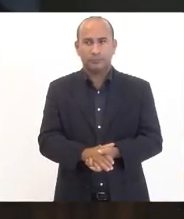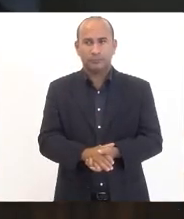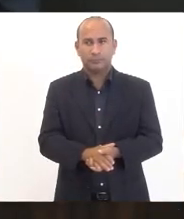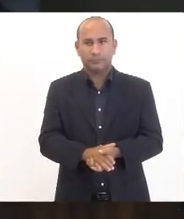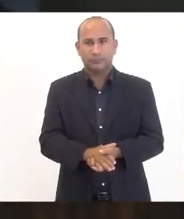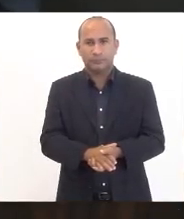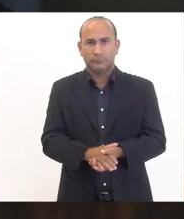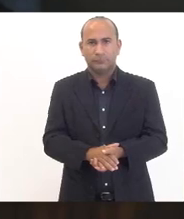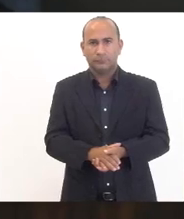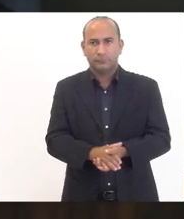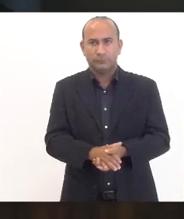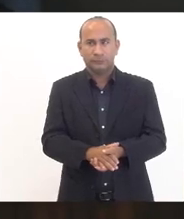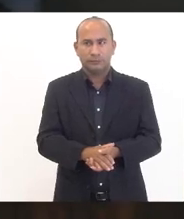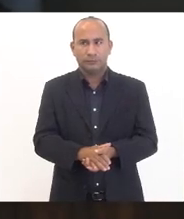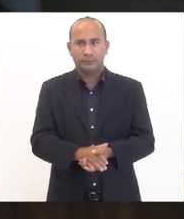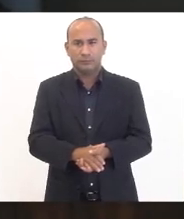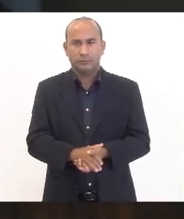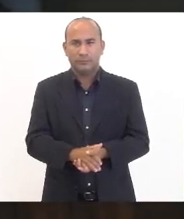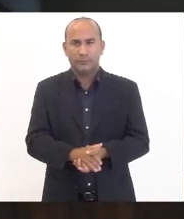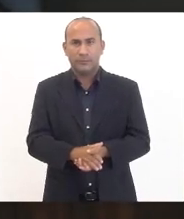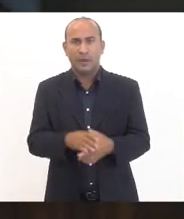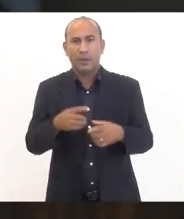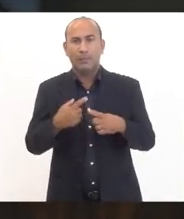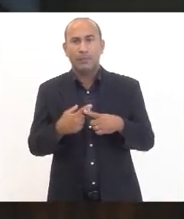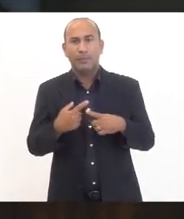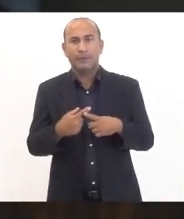quero chamar a atenção, porque